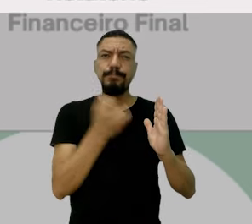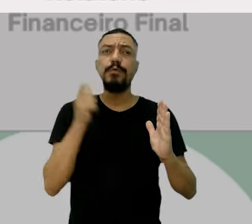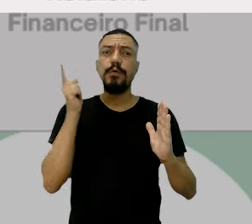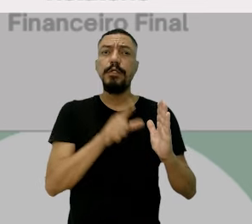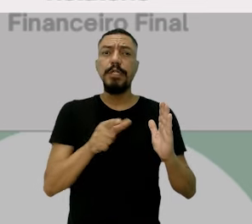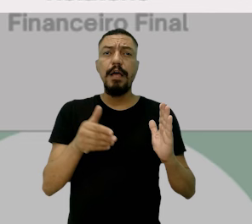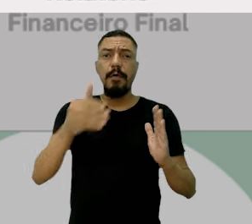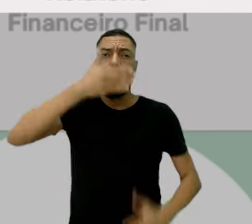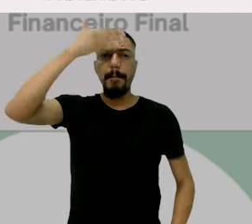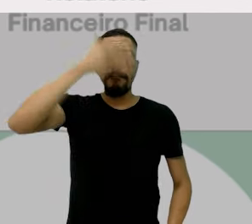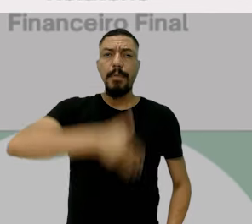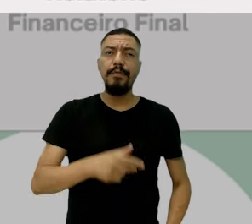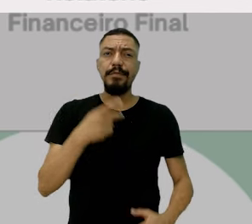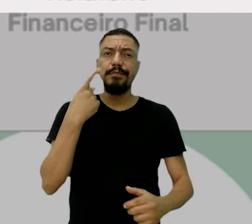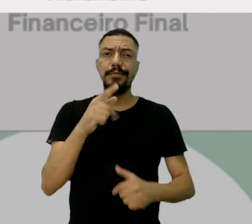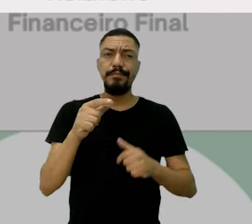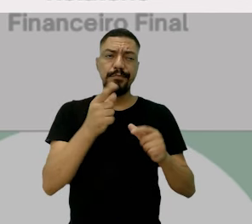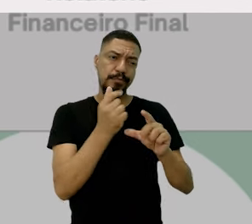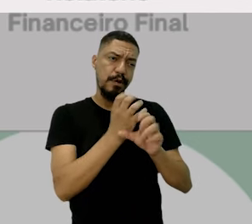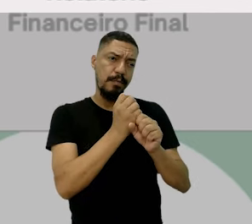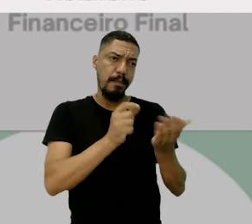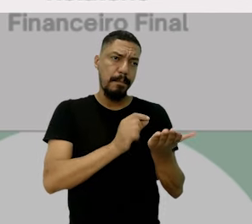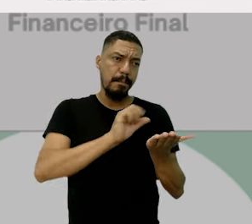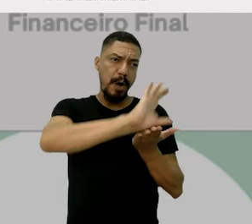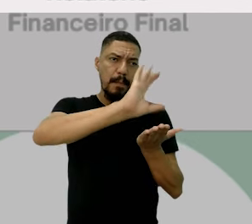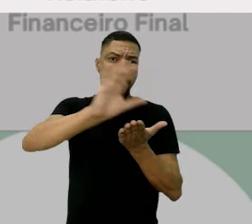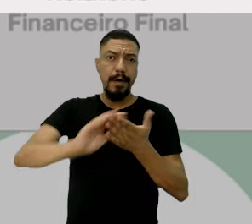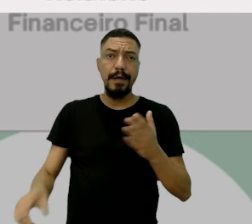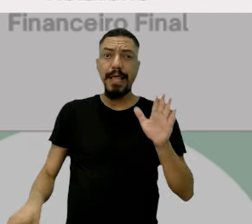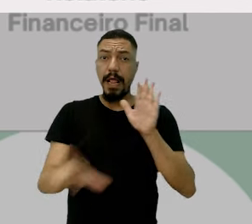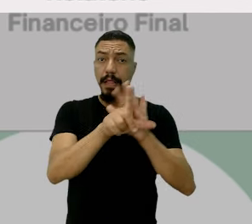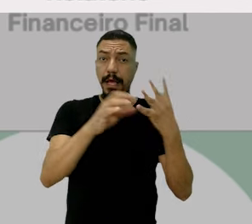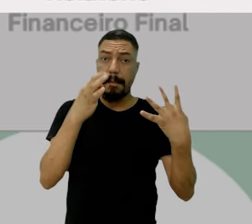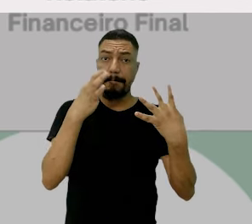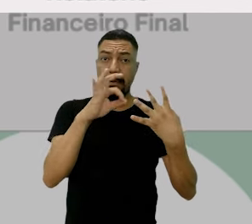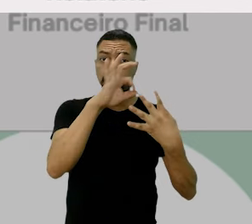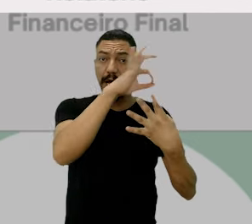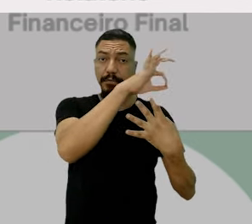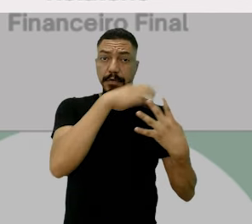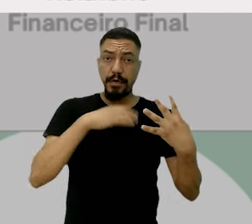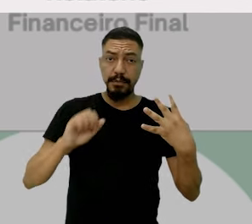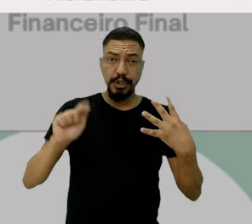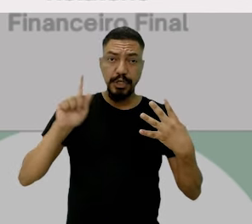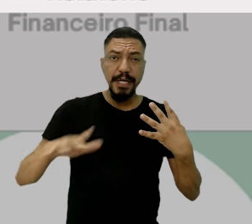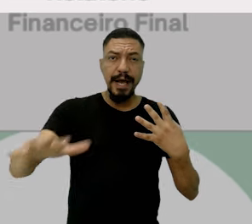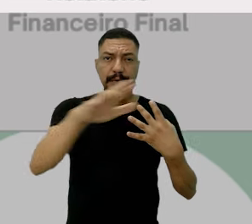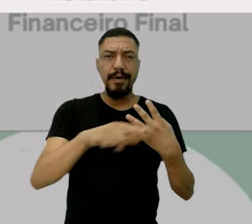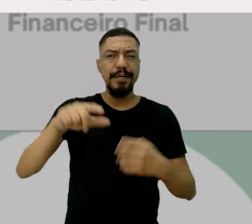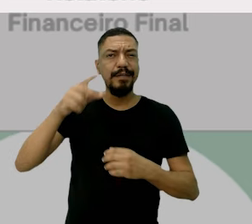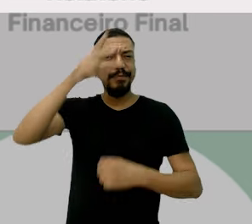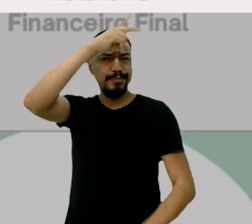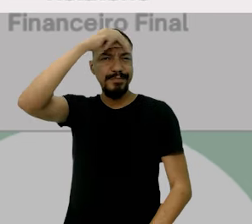você comprove a sua prestação de contas. Na Paulo Gustavo, de maneira geral, no município,